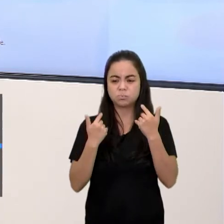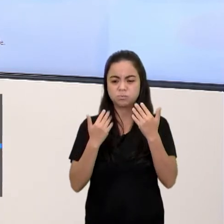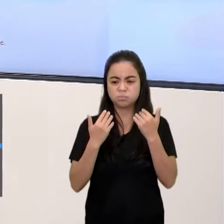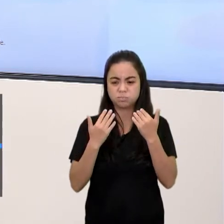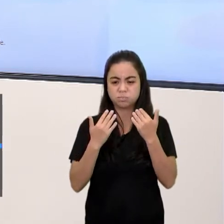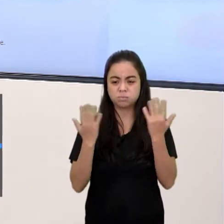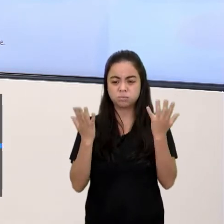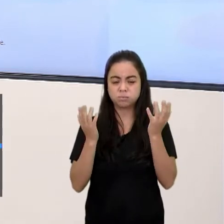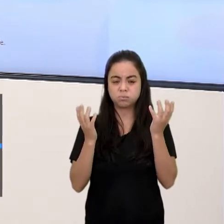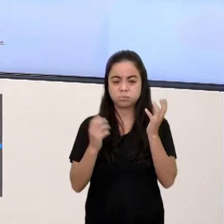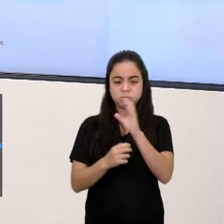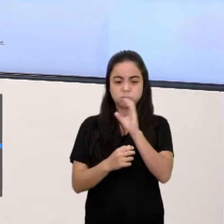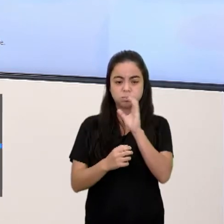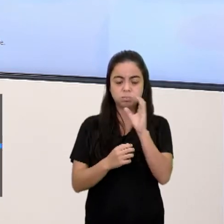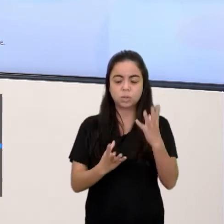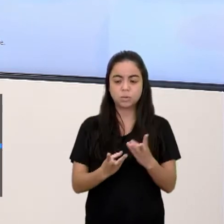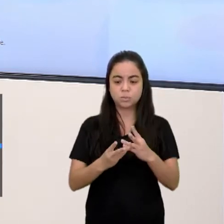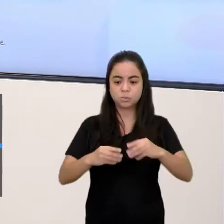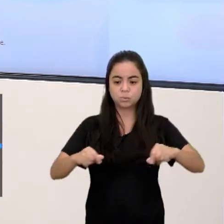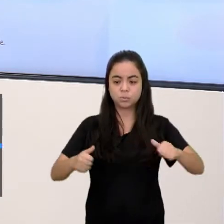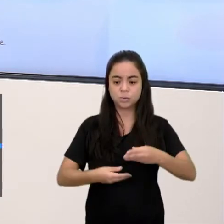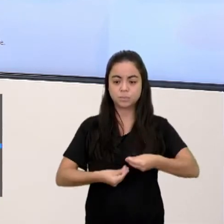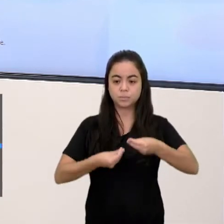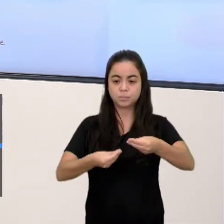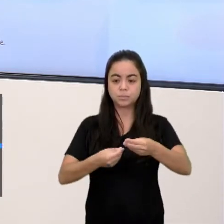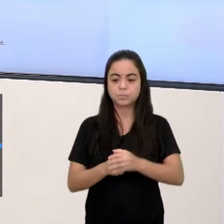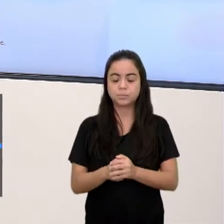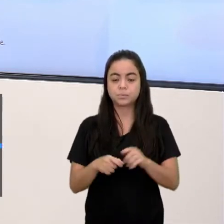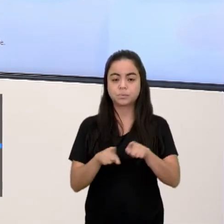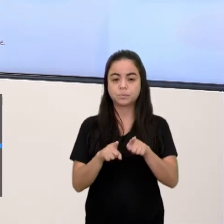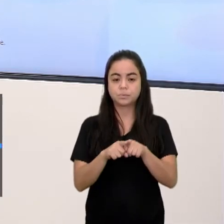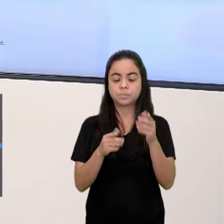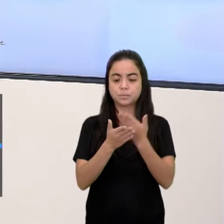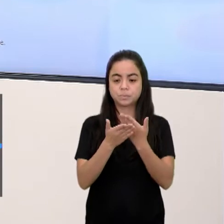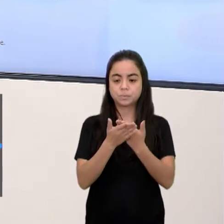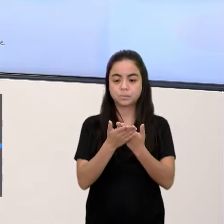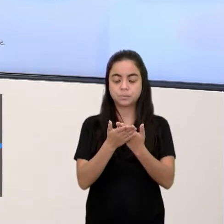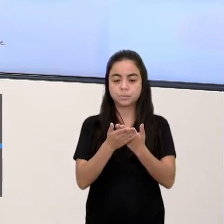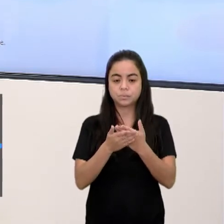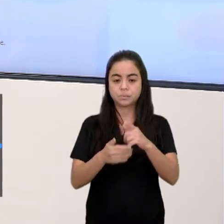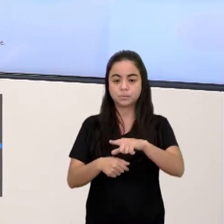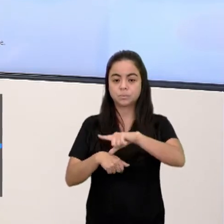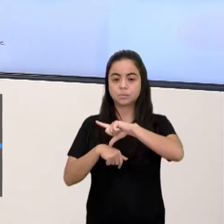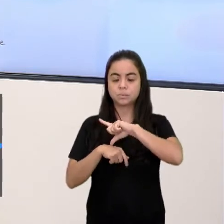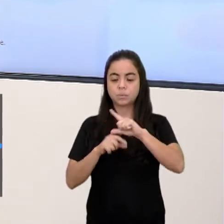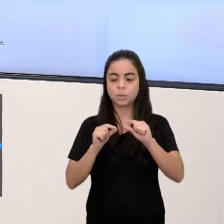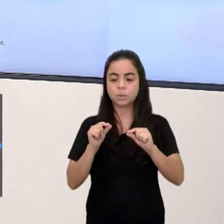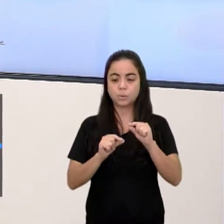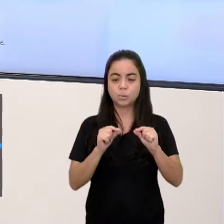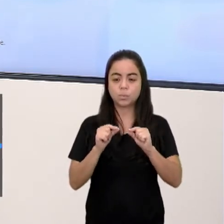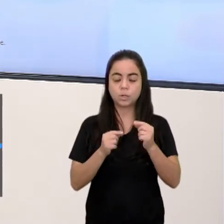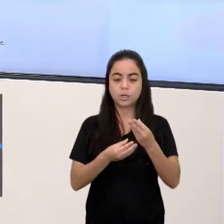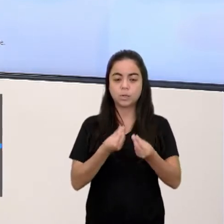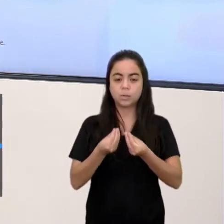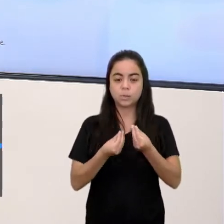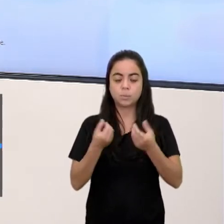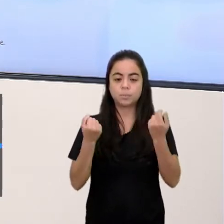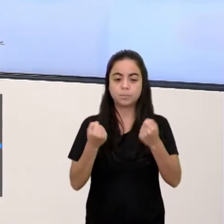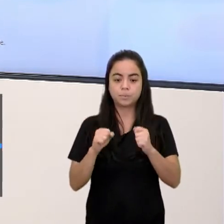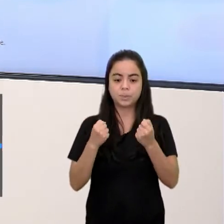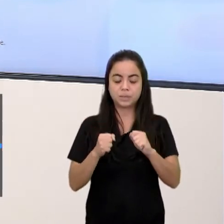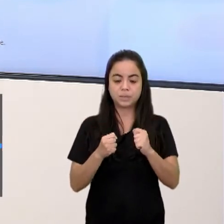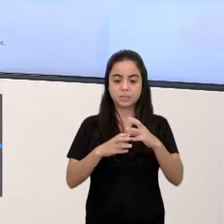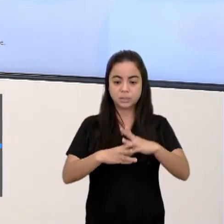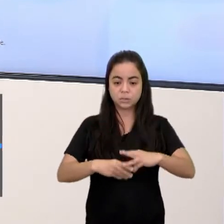que o nosso solo oferece, tá certo? Vimos também nas aulas anteriores como que né? Como que precisa ser o solo, né? Em